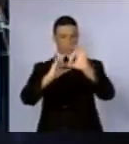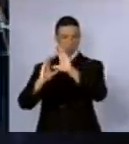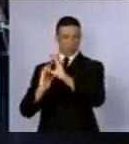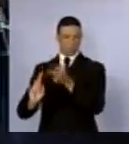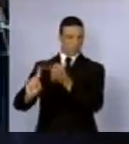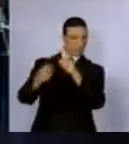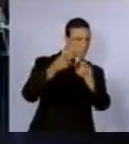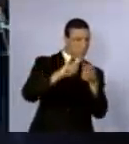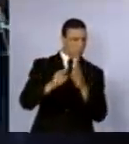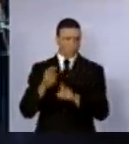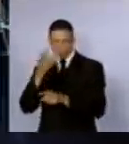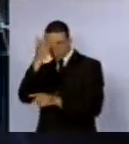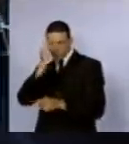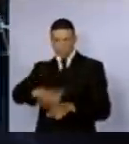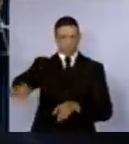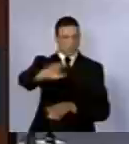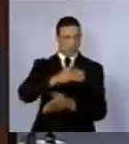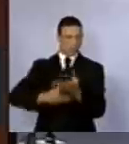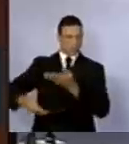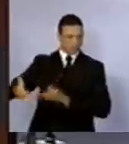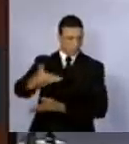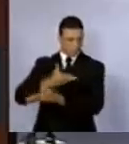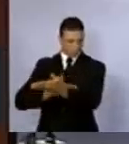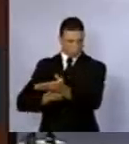com as pessoas sobre essa questão. Né.